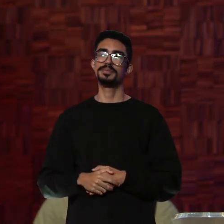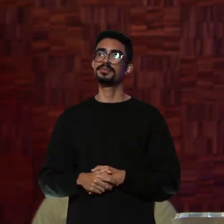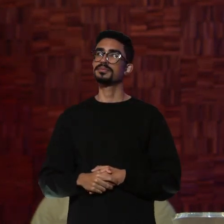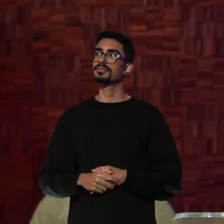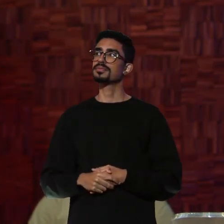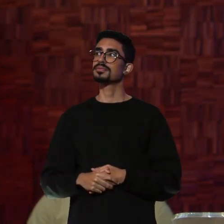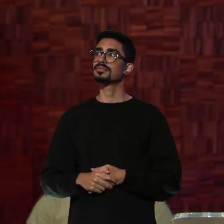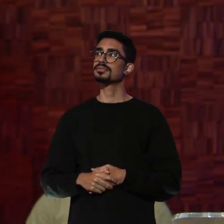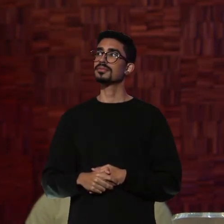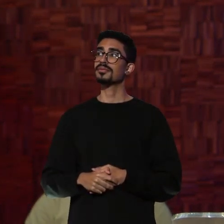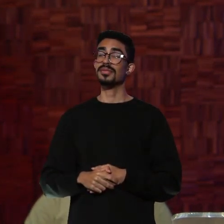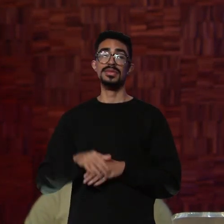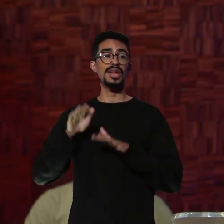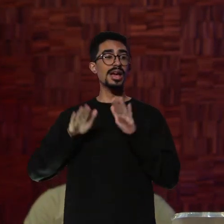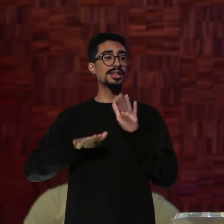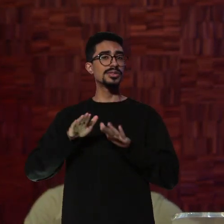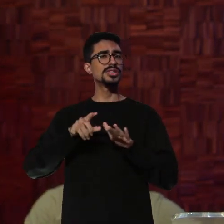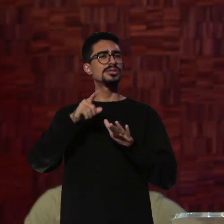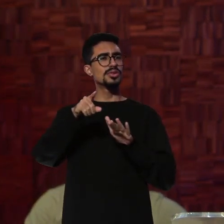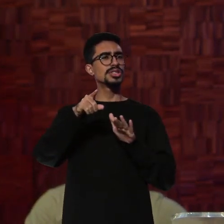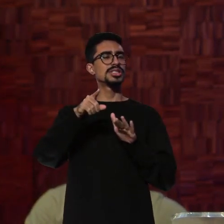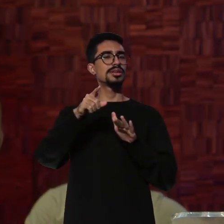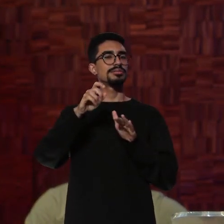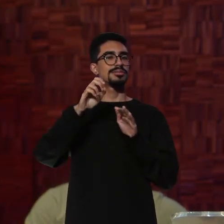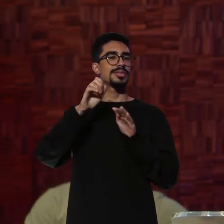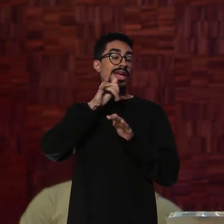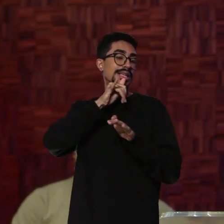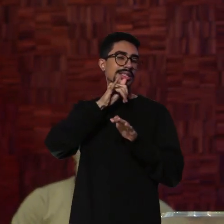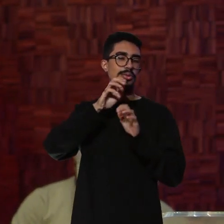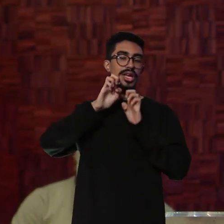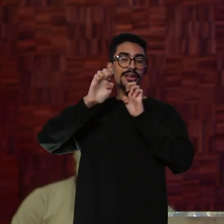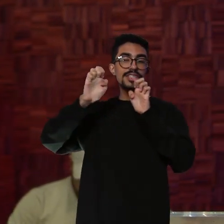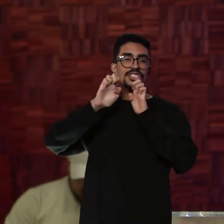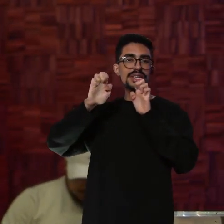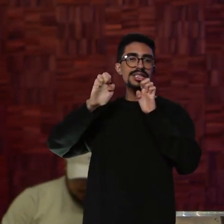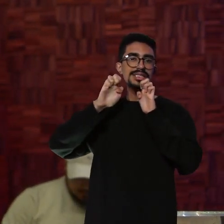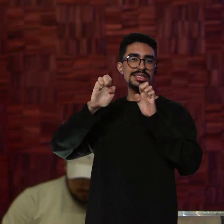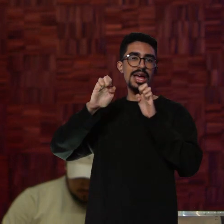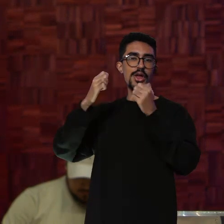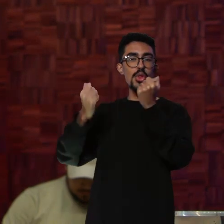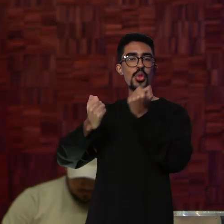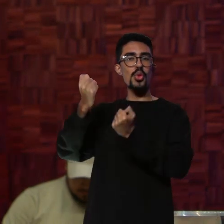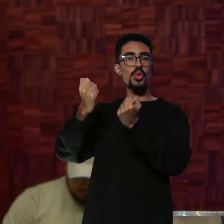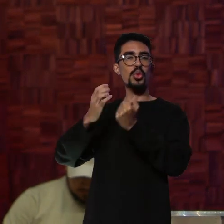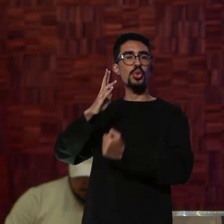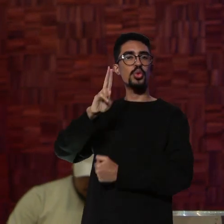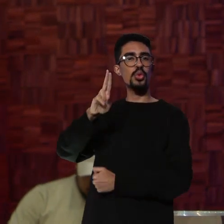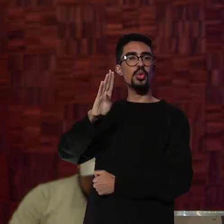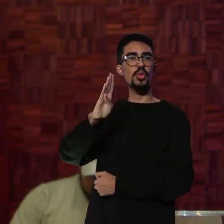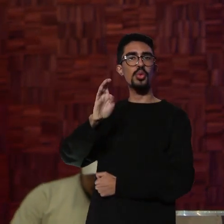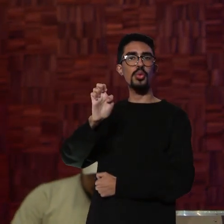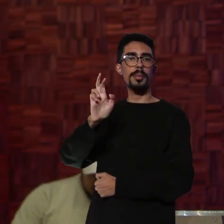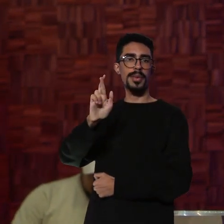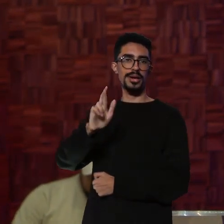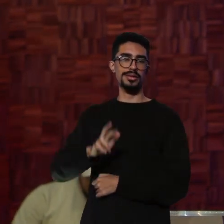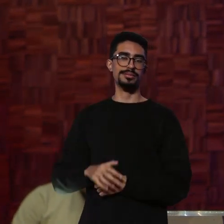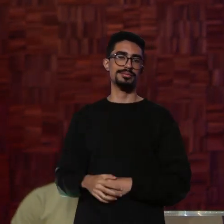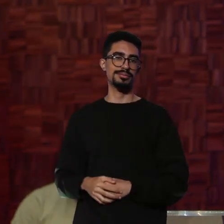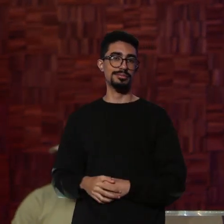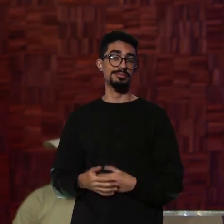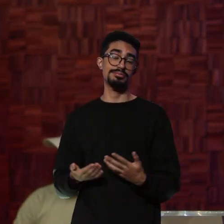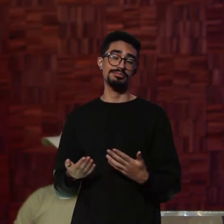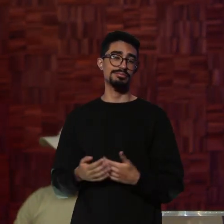Uber, qualquer lugar. Se encontrar na rua, passeando em algum lugar, talvez. Mas talvez o problema é que, em